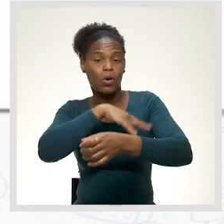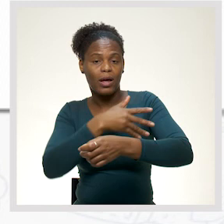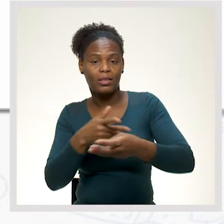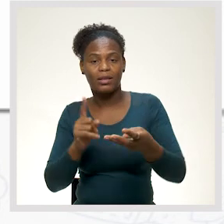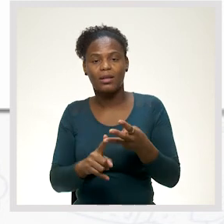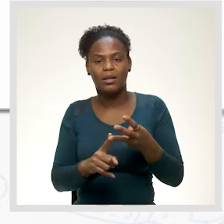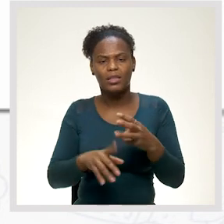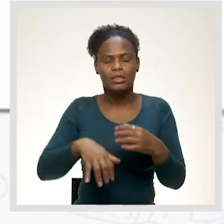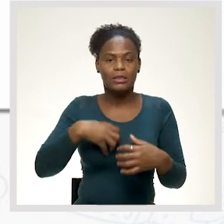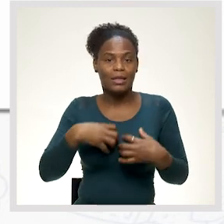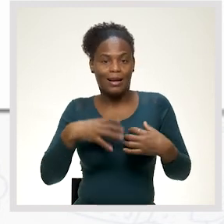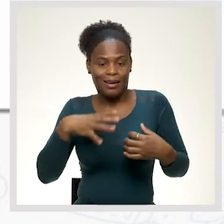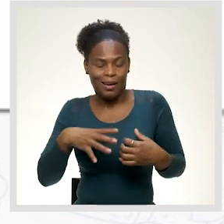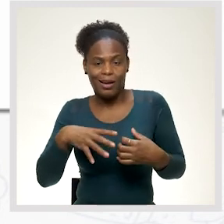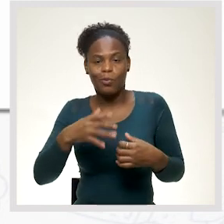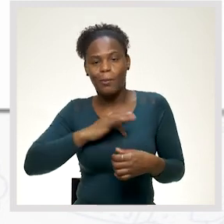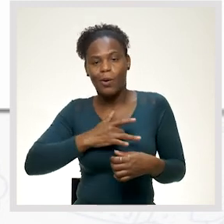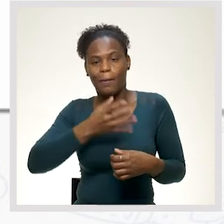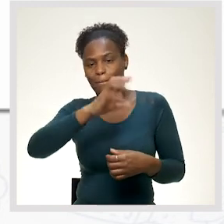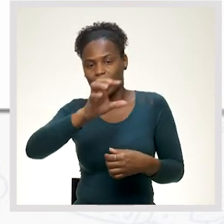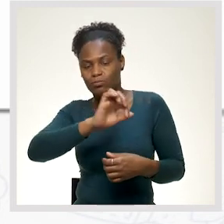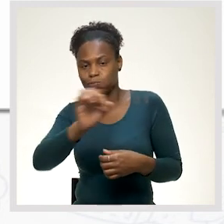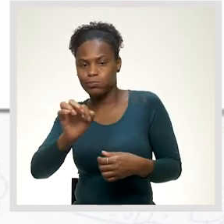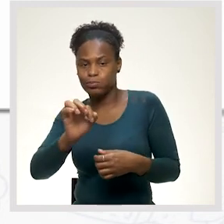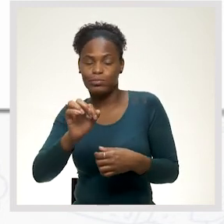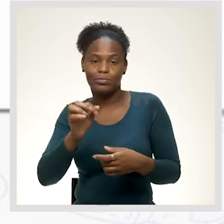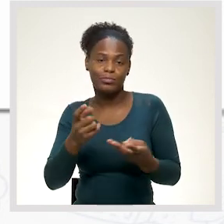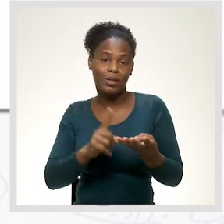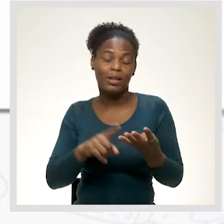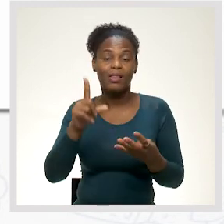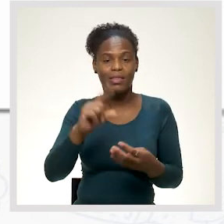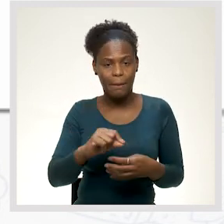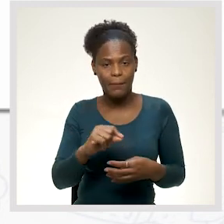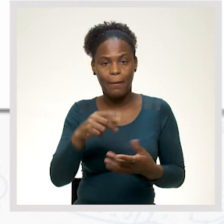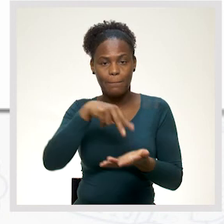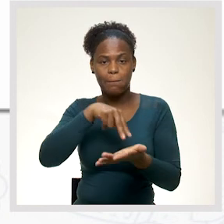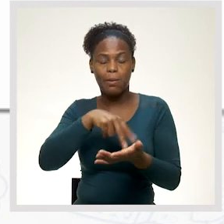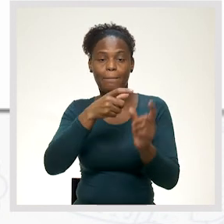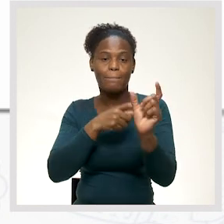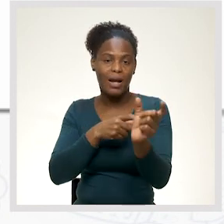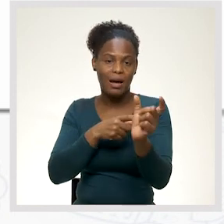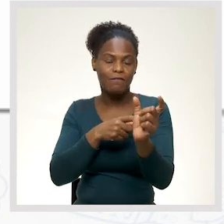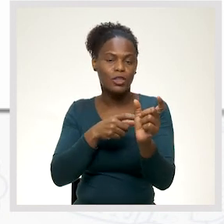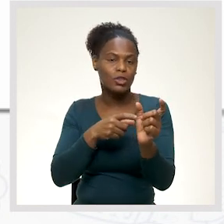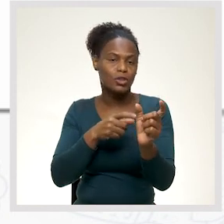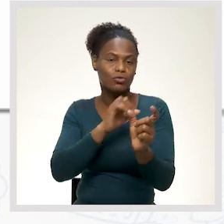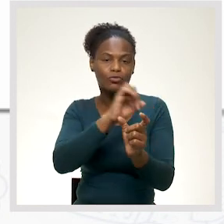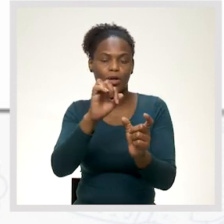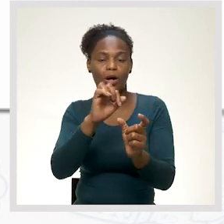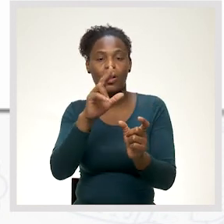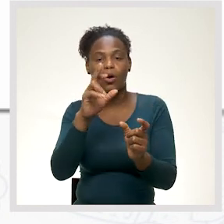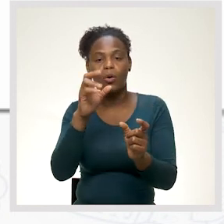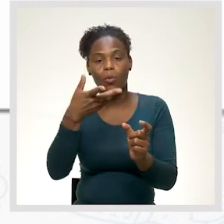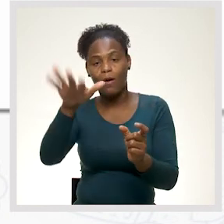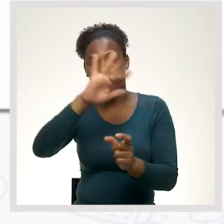do poeta, a missão patriótica do protagonista e ainda a presença de palavras